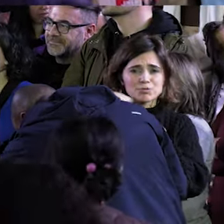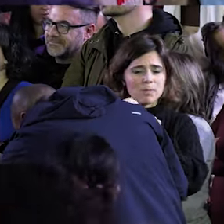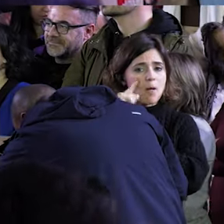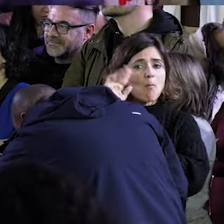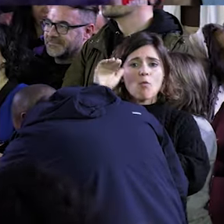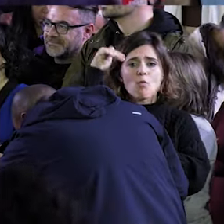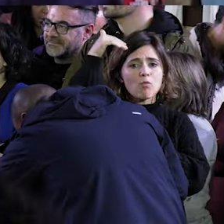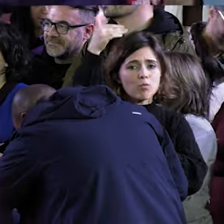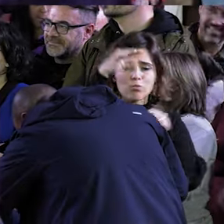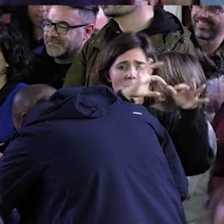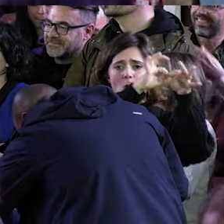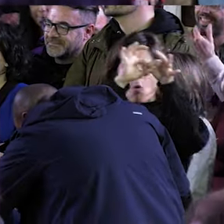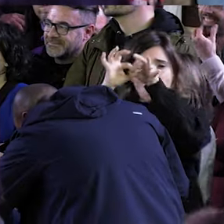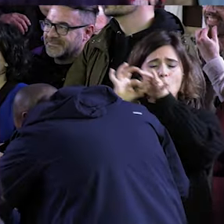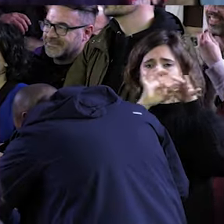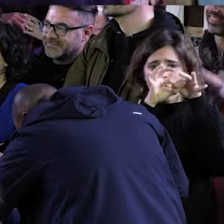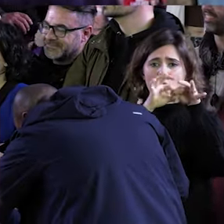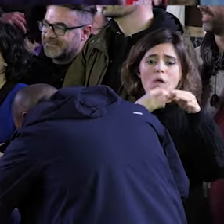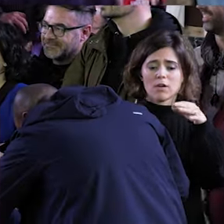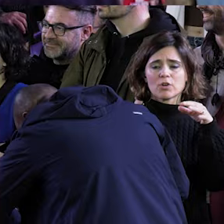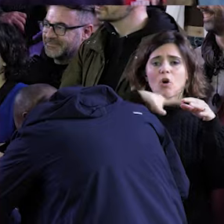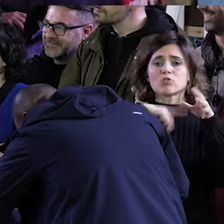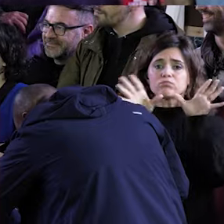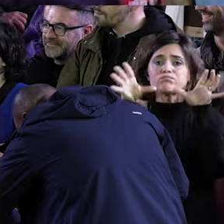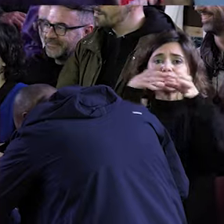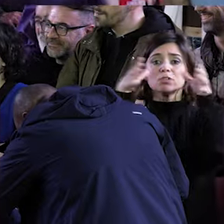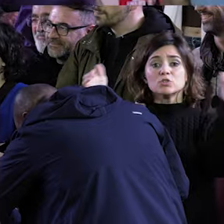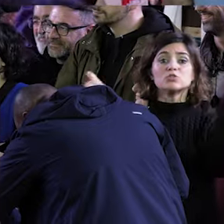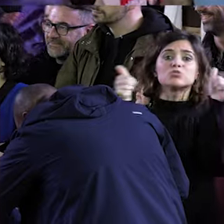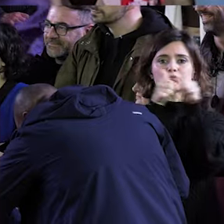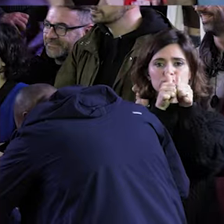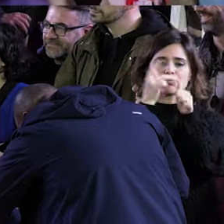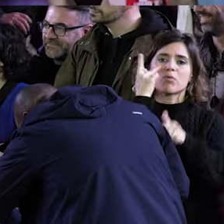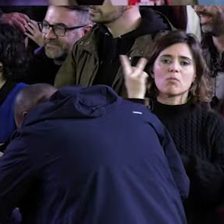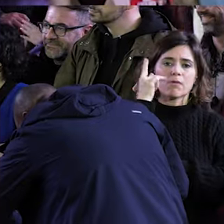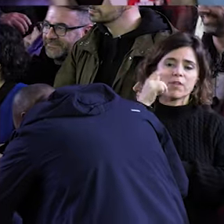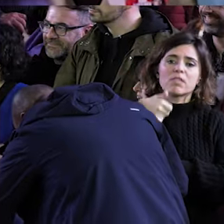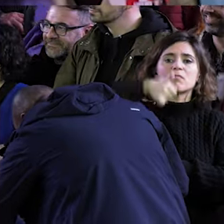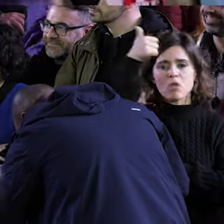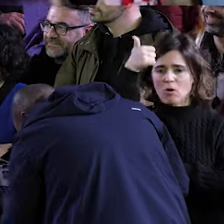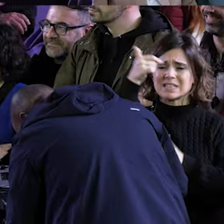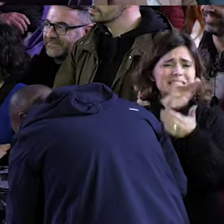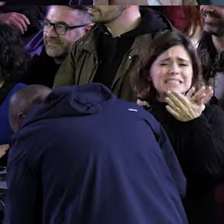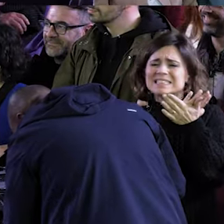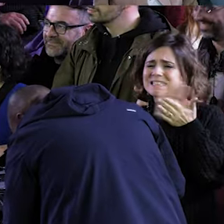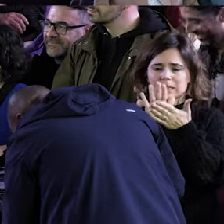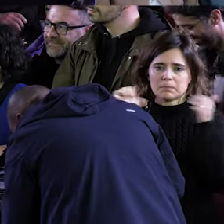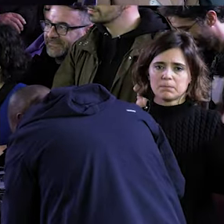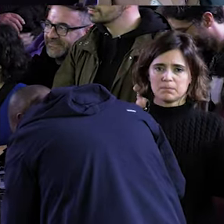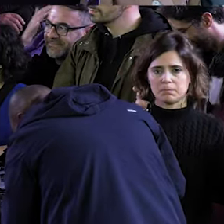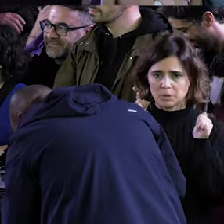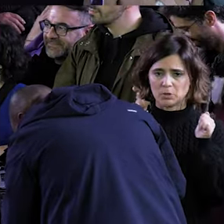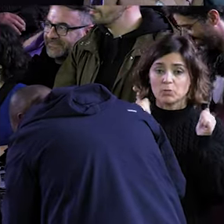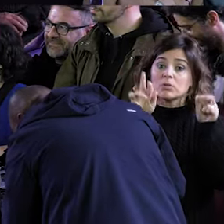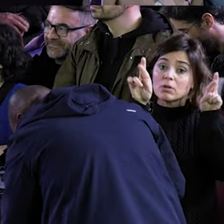futuro comum onde marchamos juntas e juntos para uma vida melhor, sem medo nenhum e com